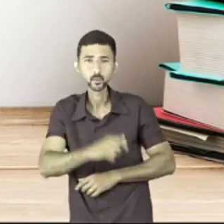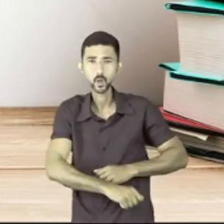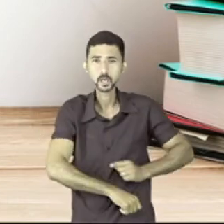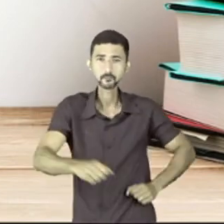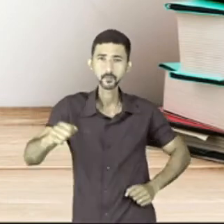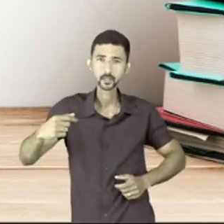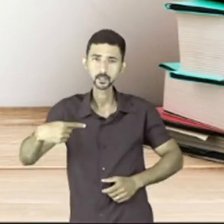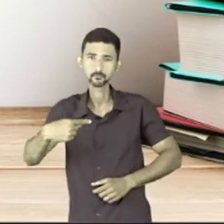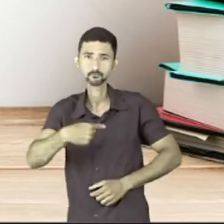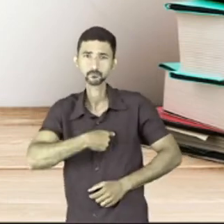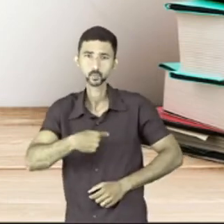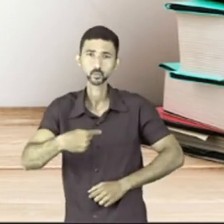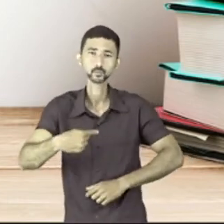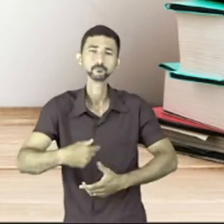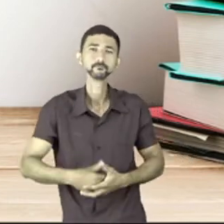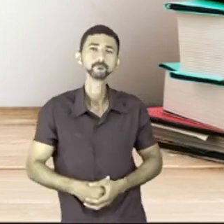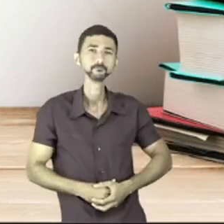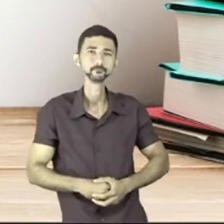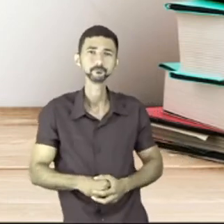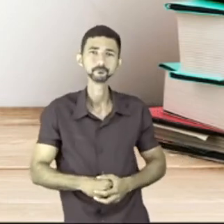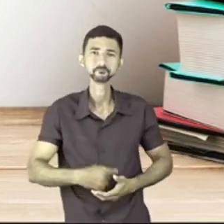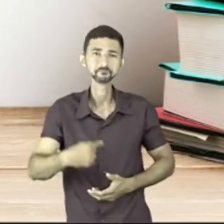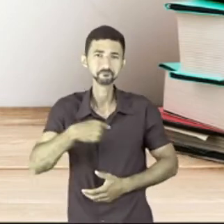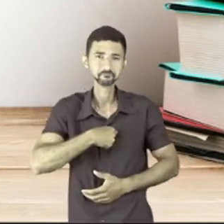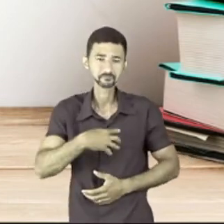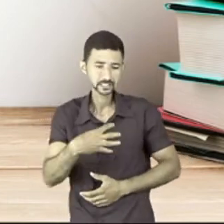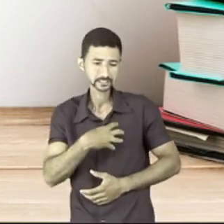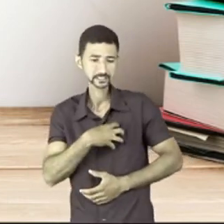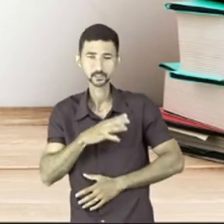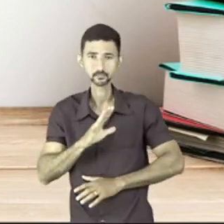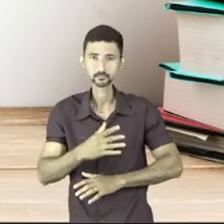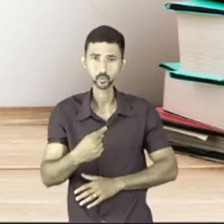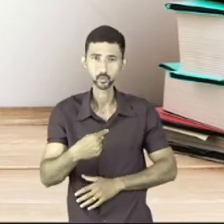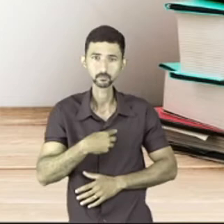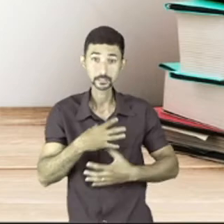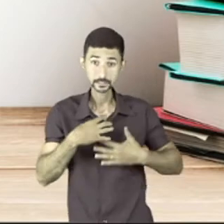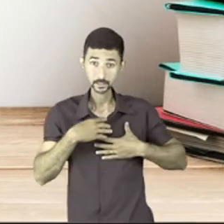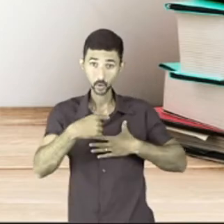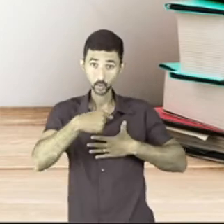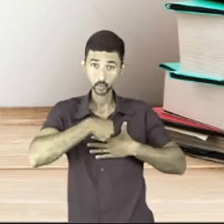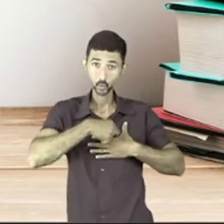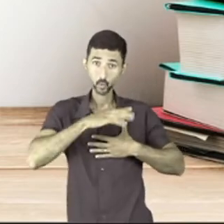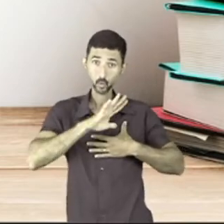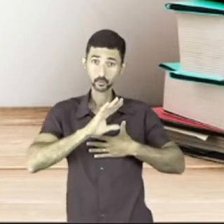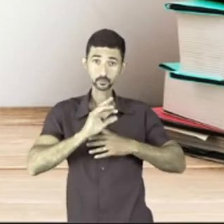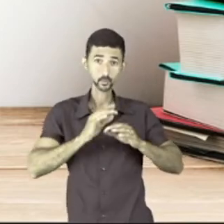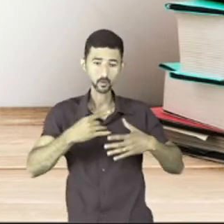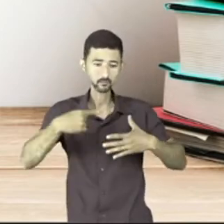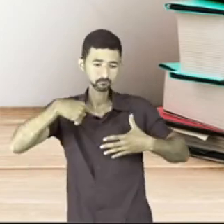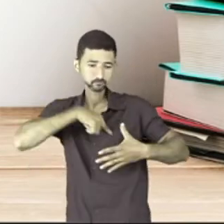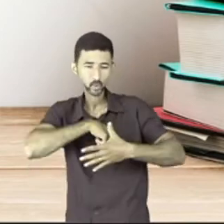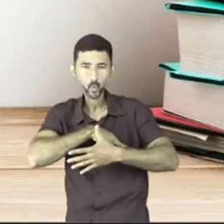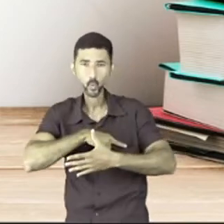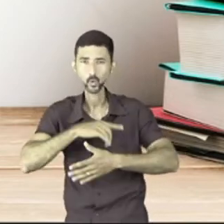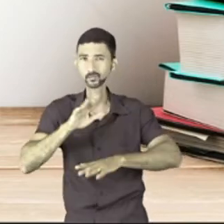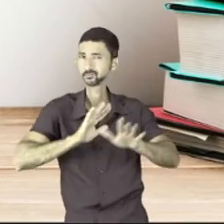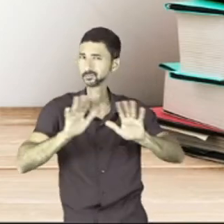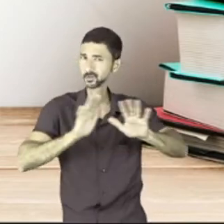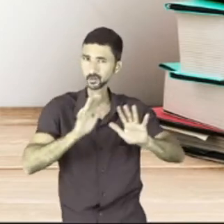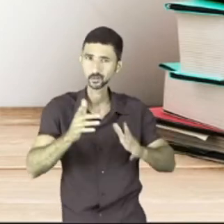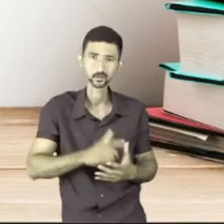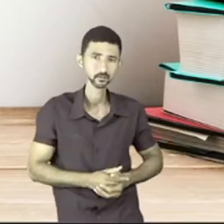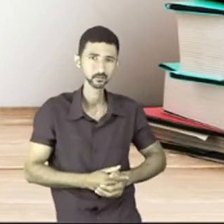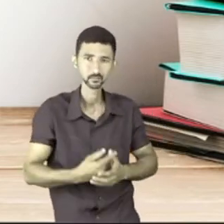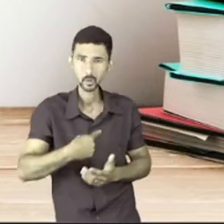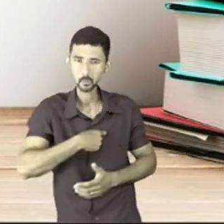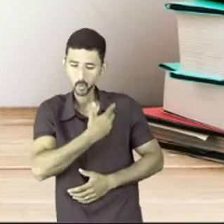espada tocar na jaqueta, o lutador não sente, ele sente apenas o toque. Ou seja, não machuca, não há o risco dele